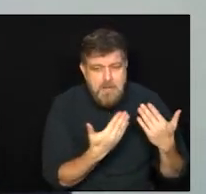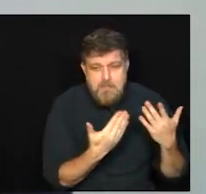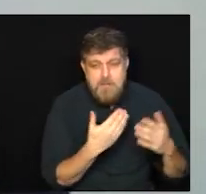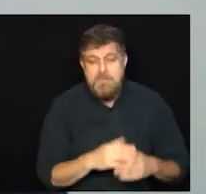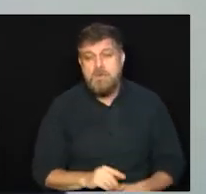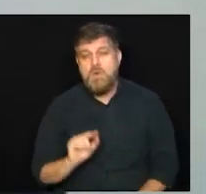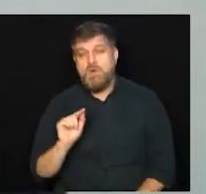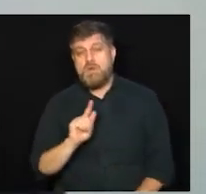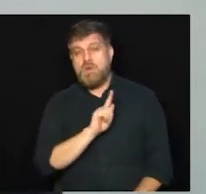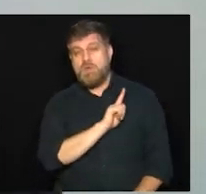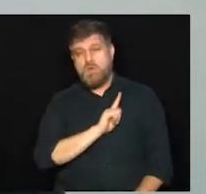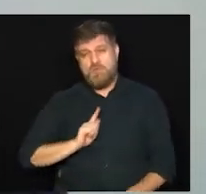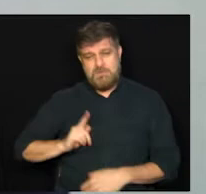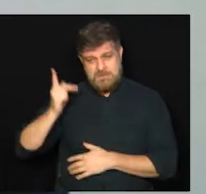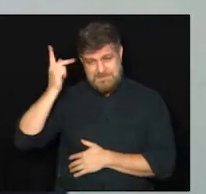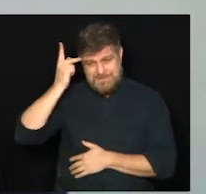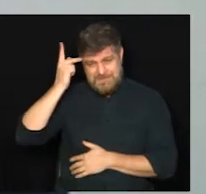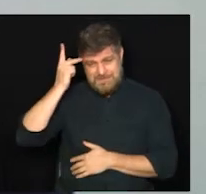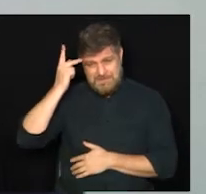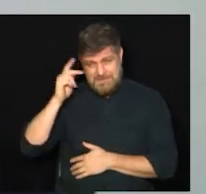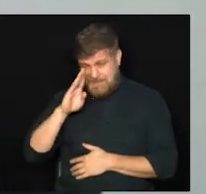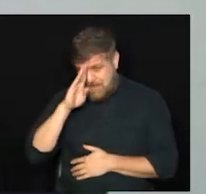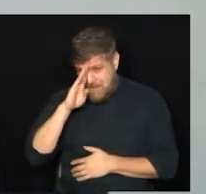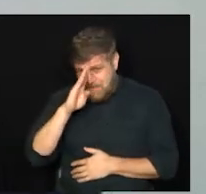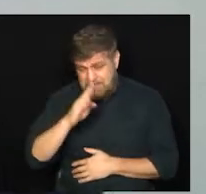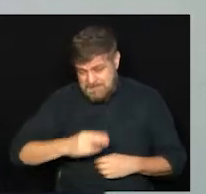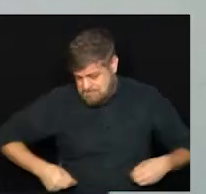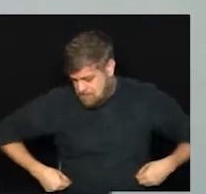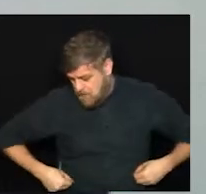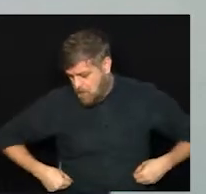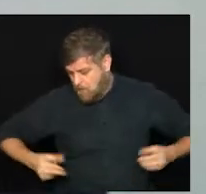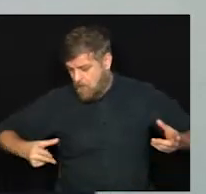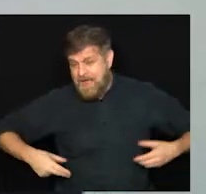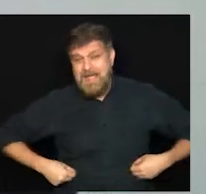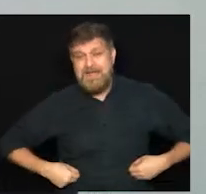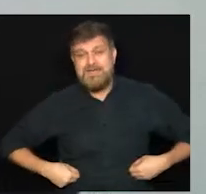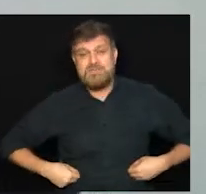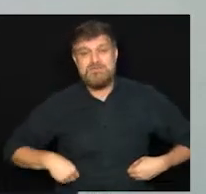governo o maior custo em hotelaria é gente.